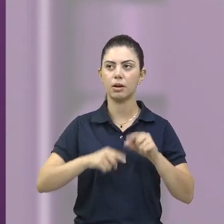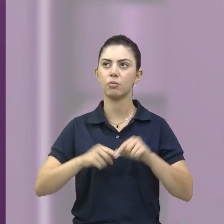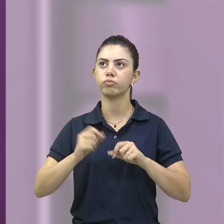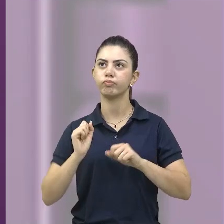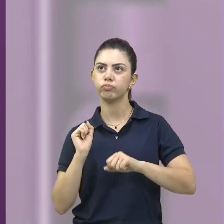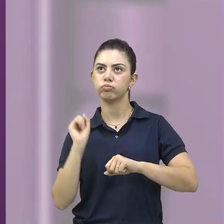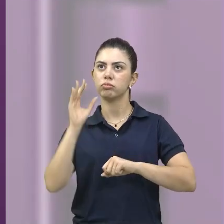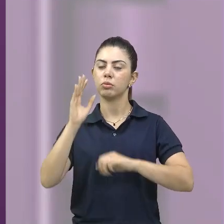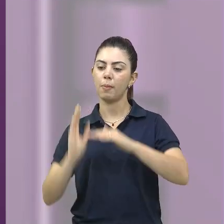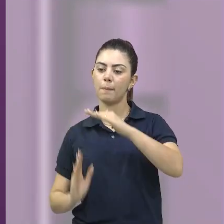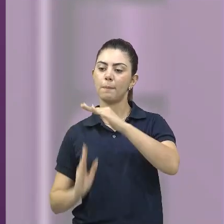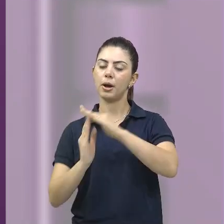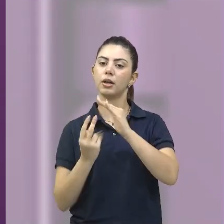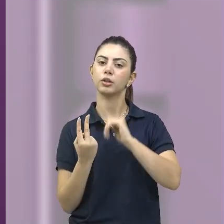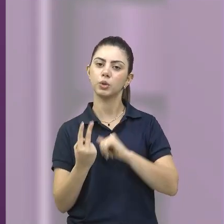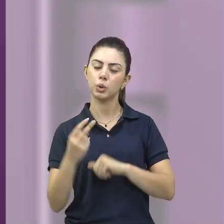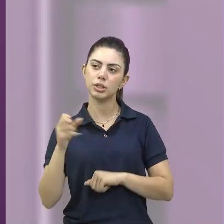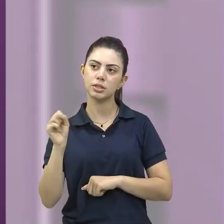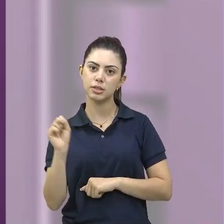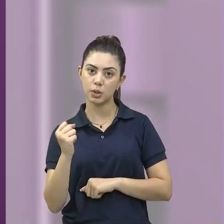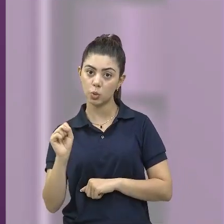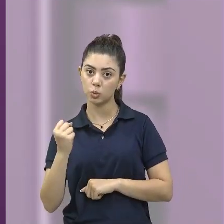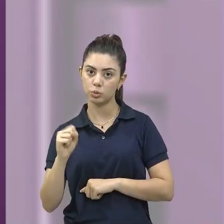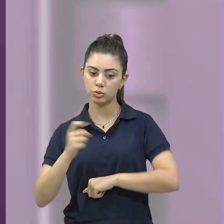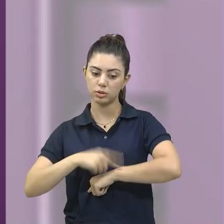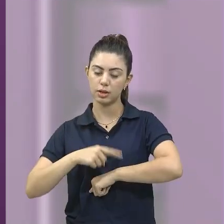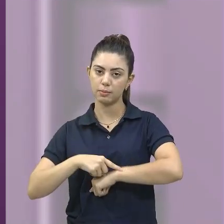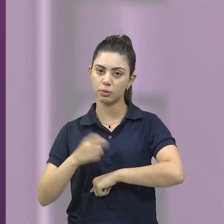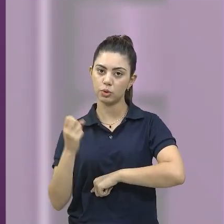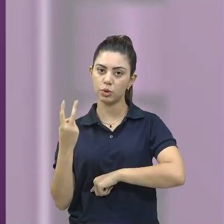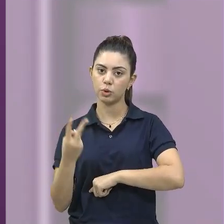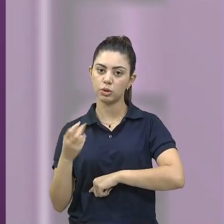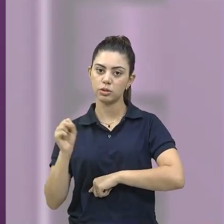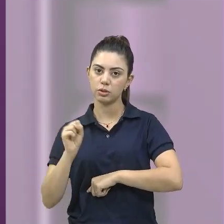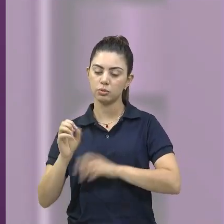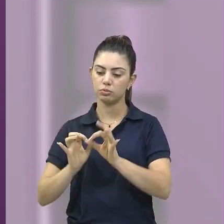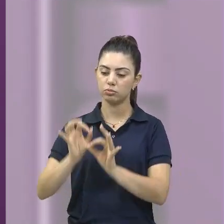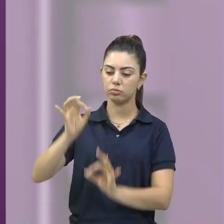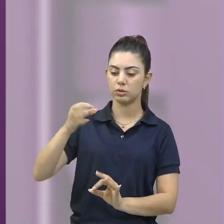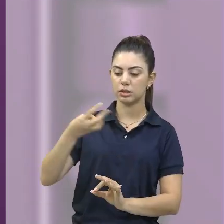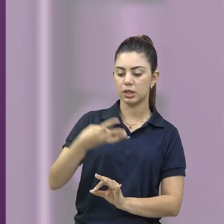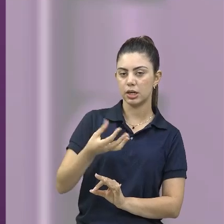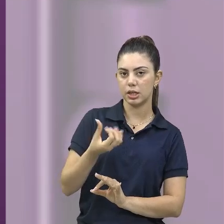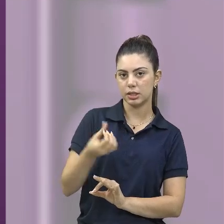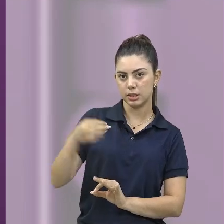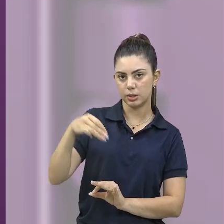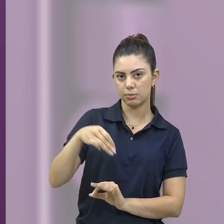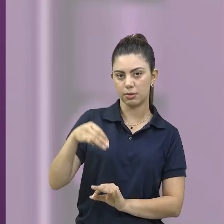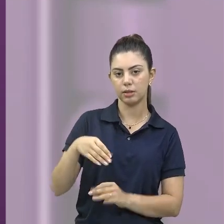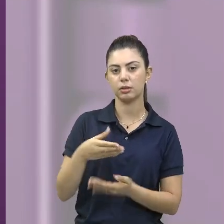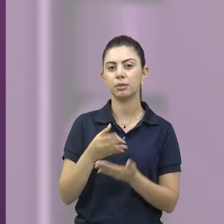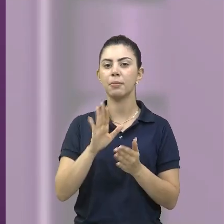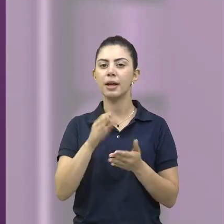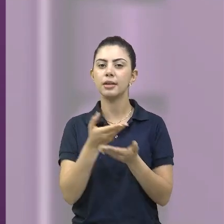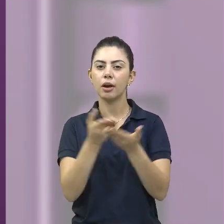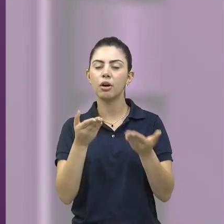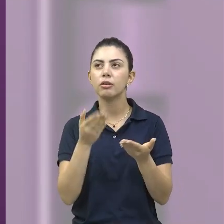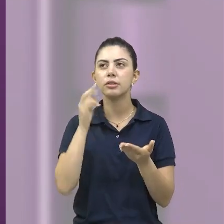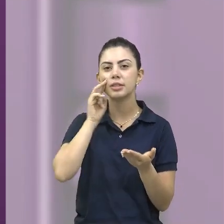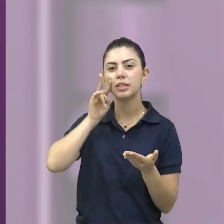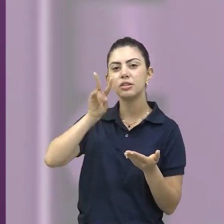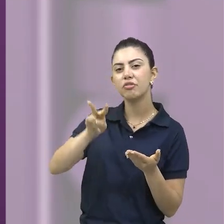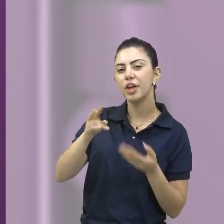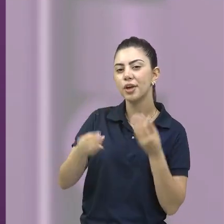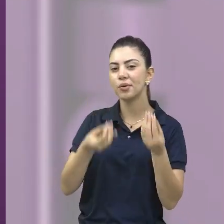né, a altura máxima é 2 segundos, né? A altura máxima nesse instante é 36 metros. Então, para que vocês possam visualizar melhor esse